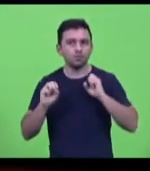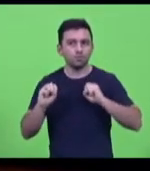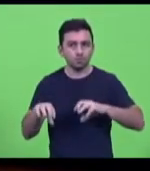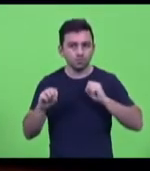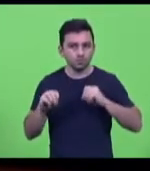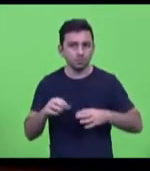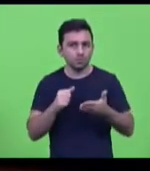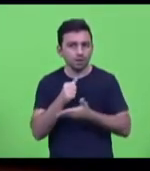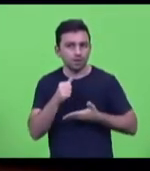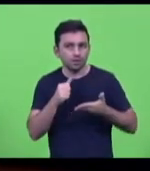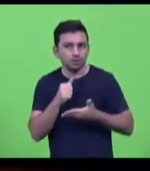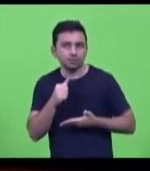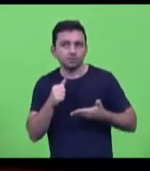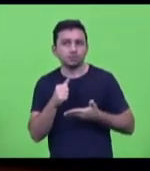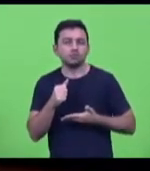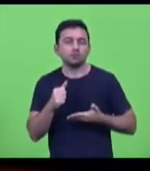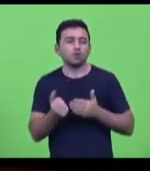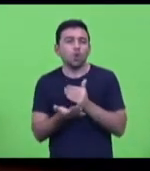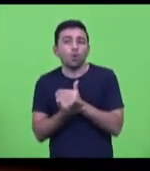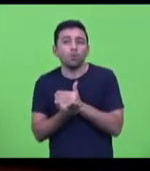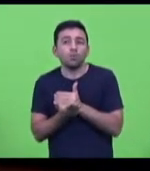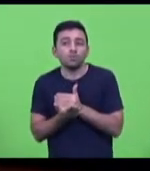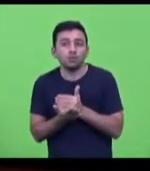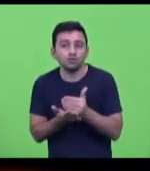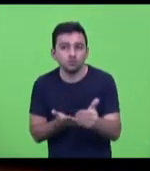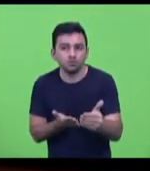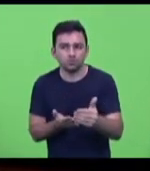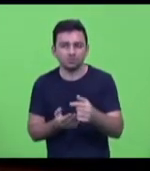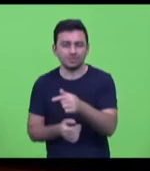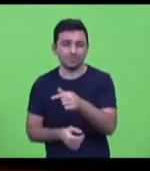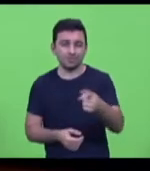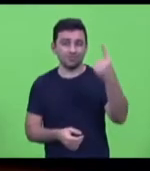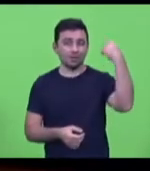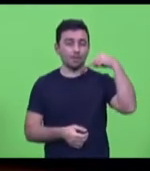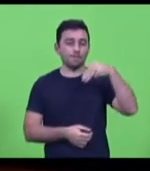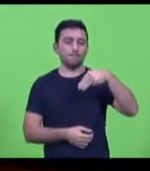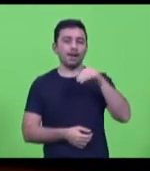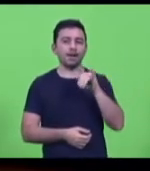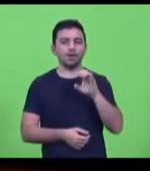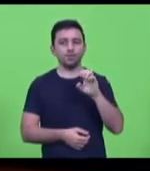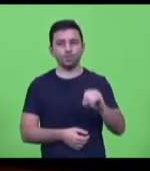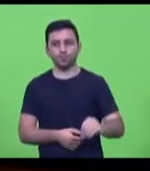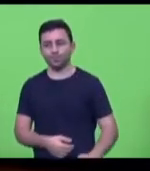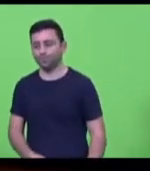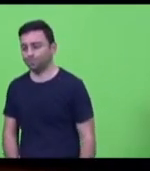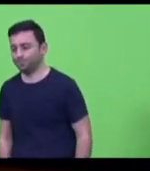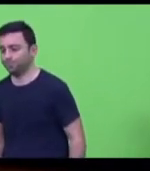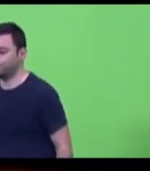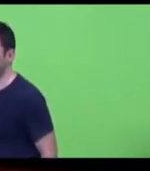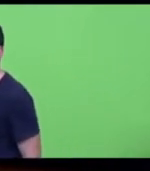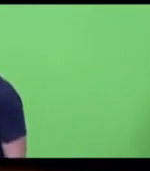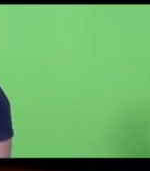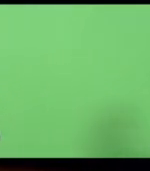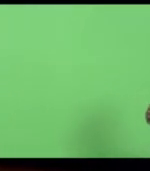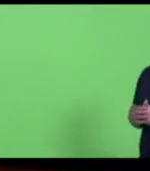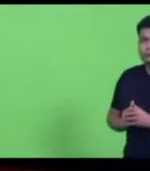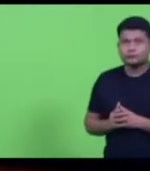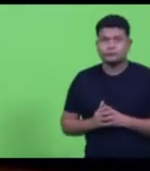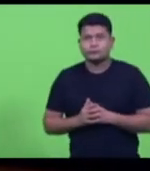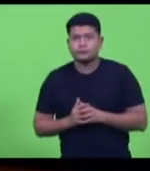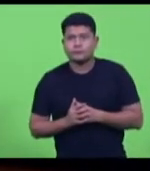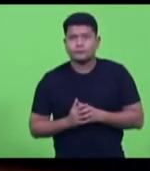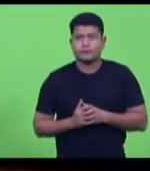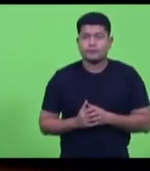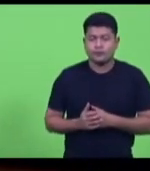básica começou a ser realizada na última semana de maio. Como a maioria dos vacinados naqueles dias recebeu doses